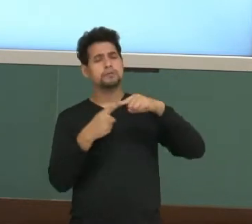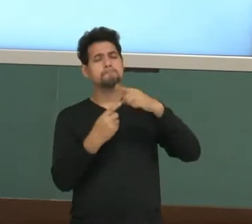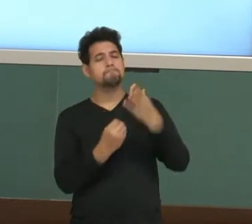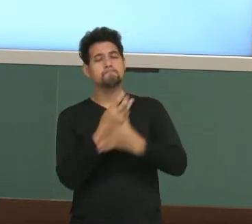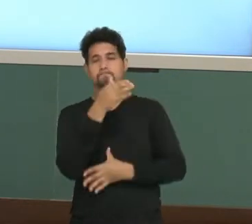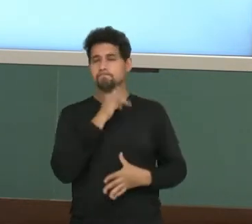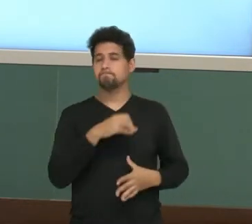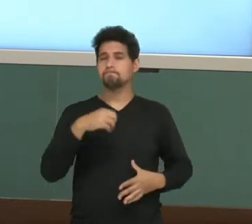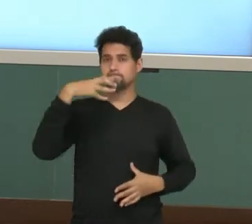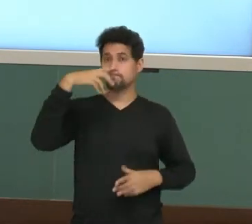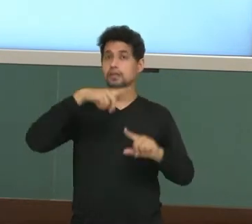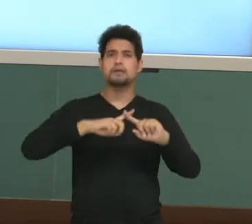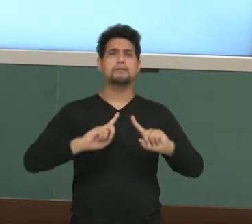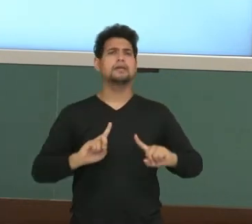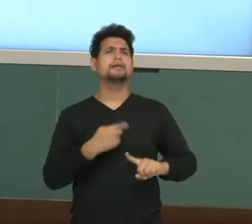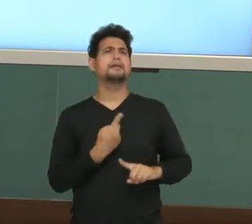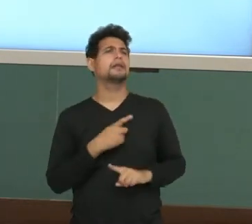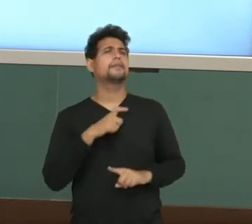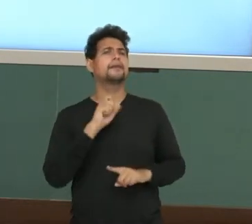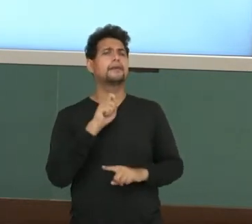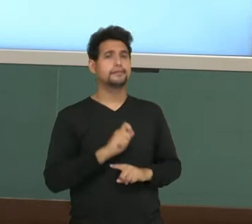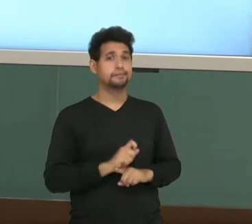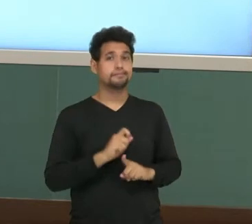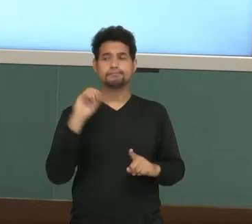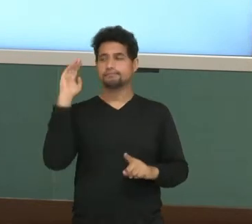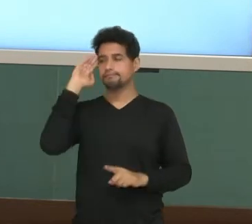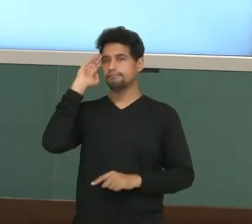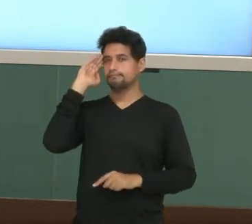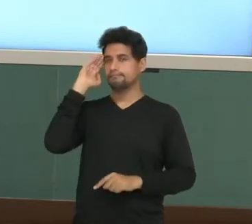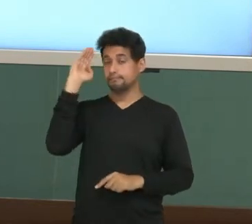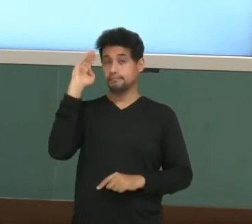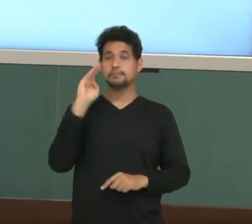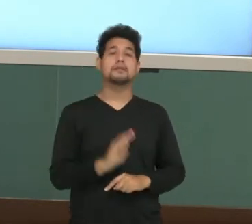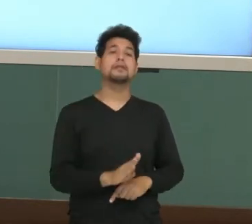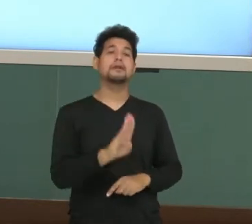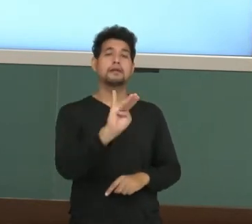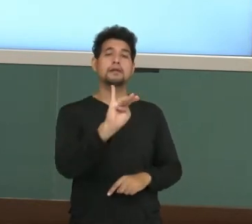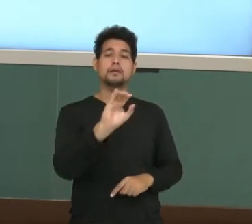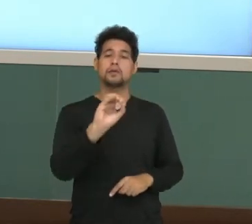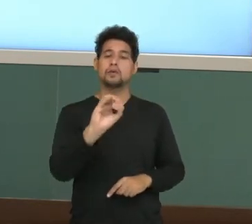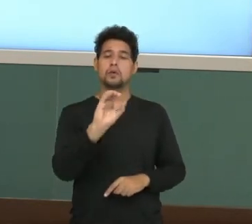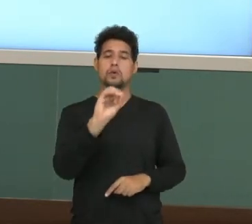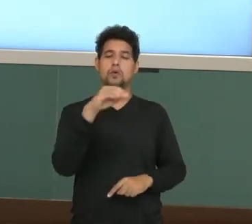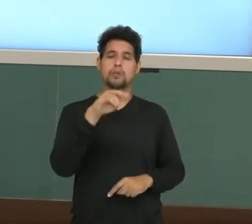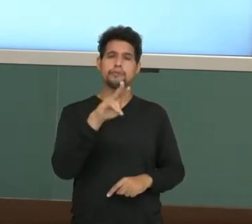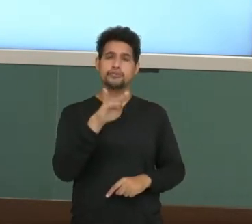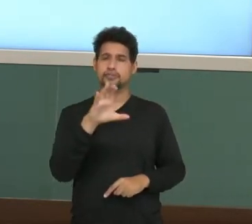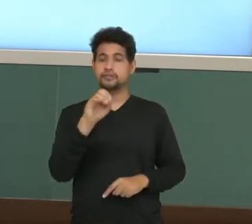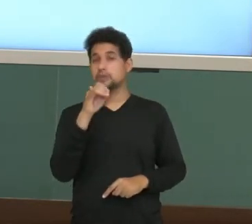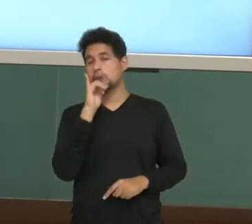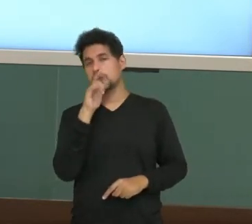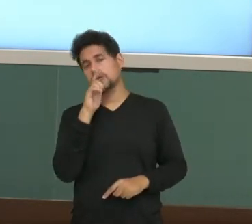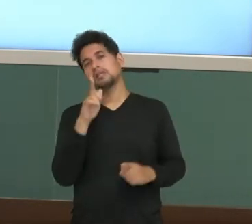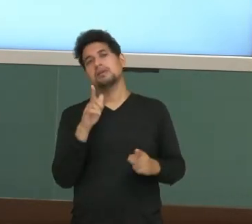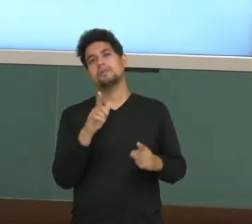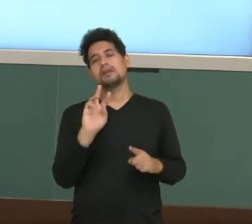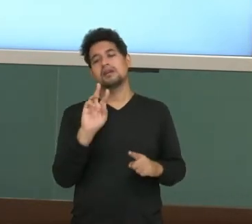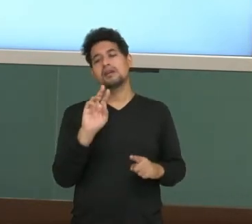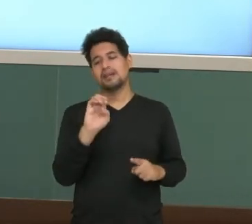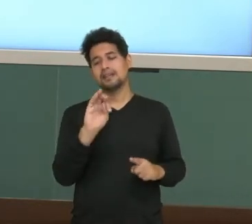produzir energia. E aí nós temos também os principais biocombustíveis utilizados no Brasil, sendo o etanol e